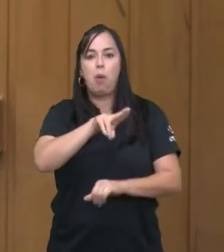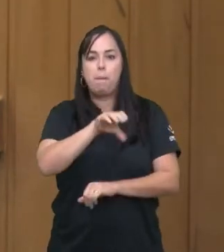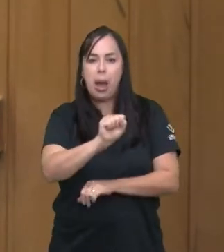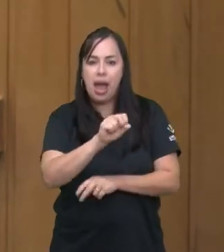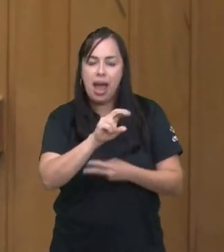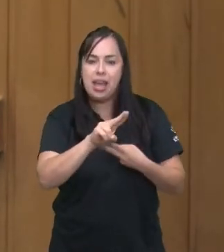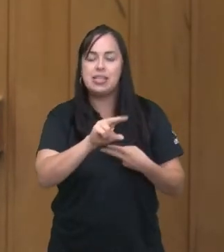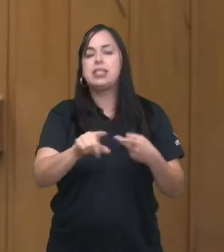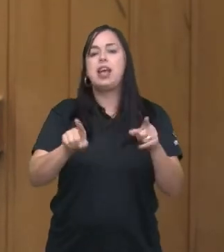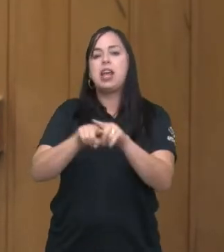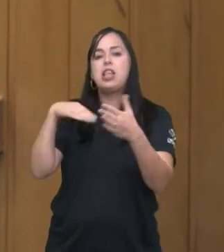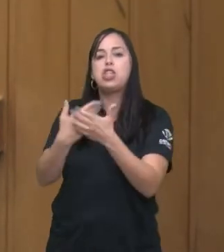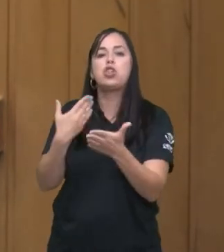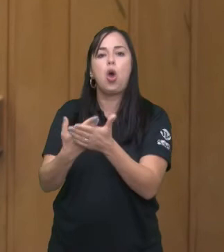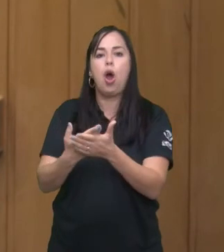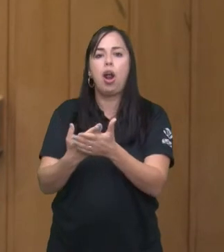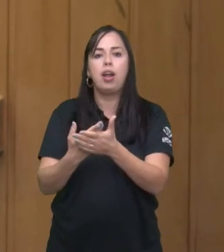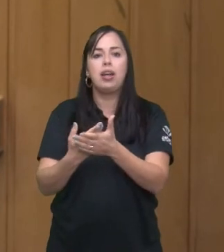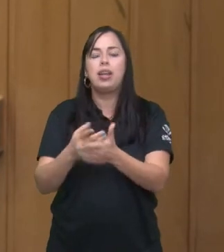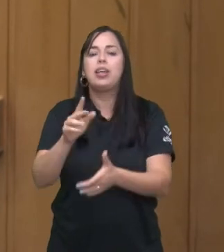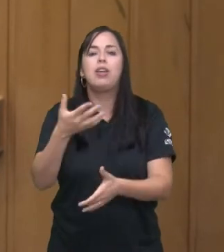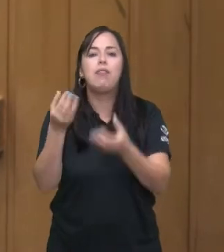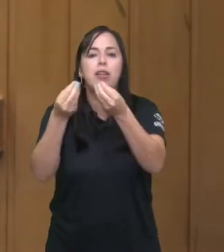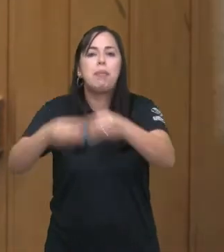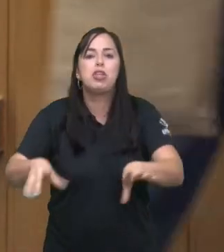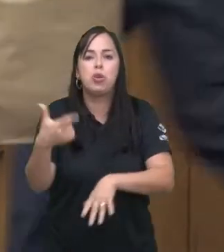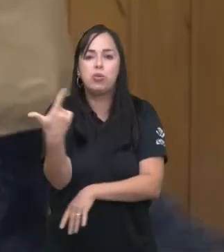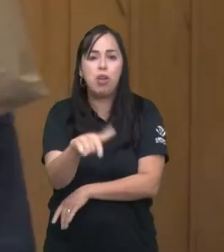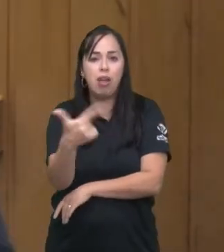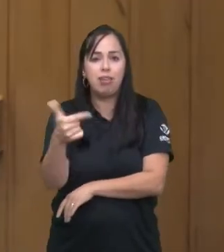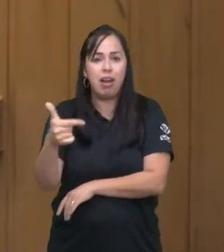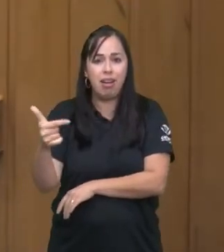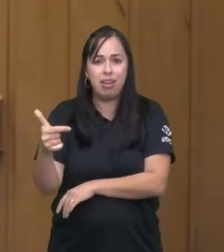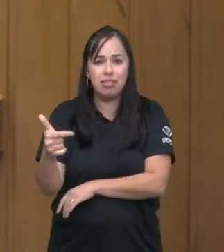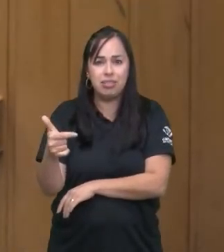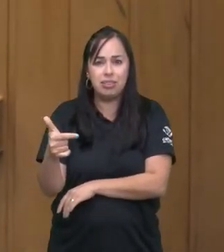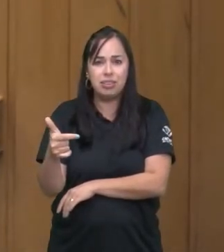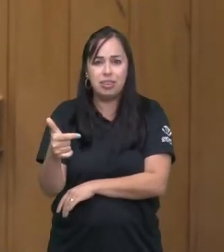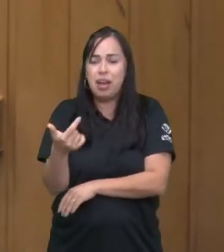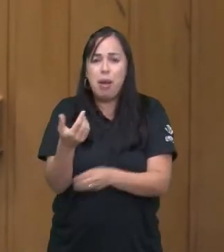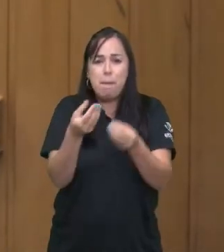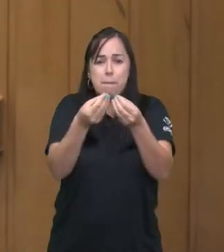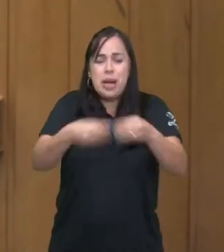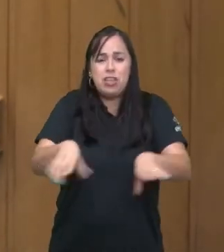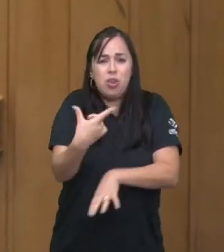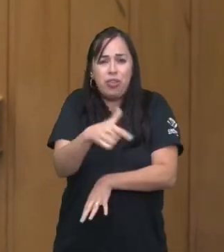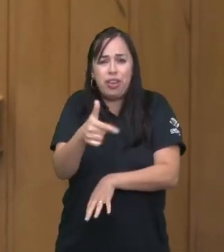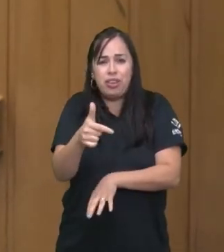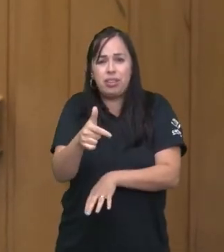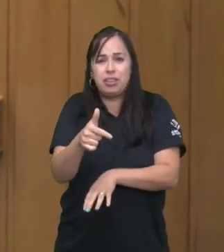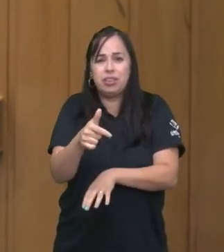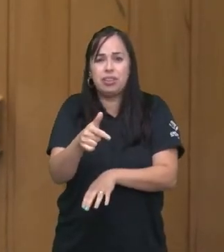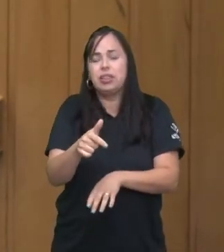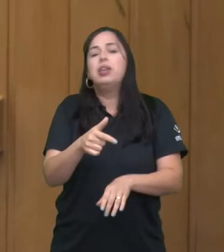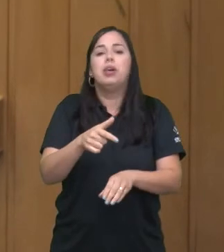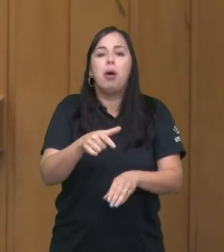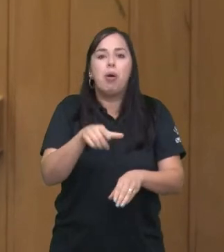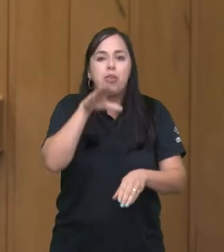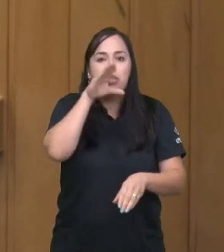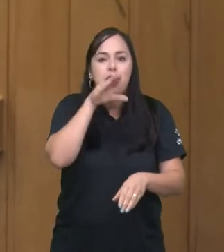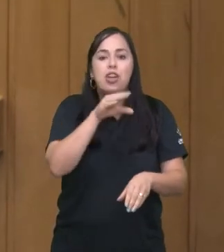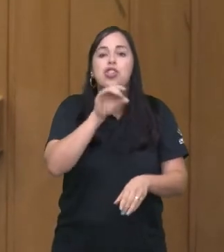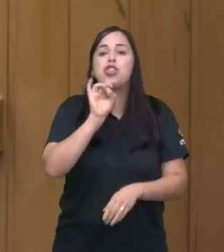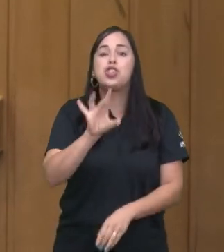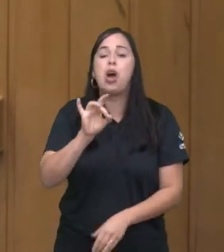as escolas, que não vão afetar, que não vai afetar os servidores nativos, que não vai afetar os servidores atuais, só